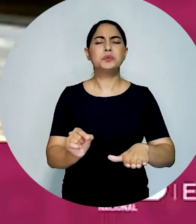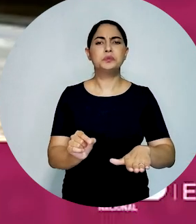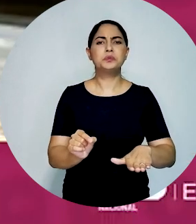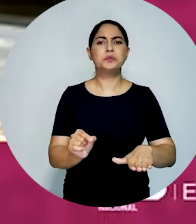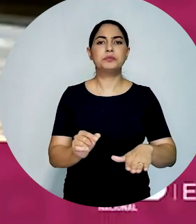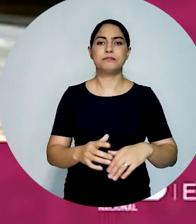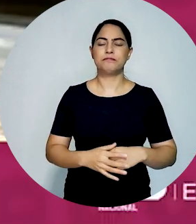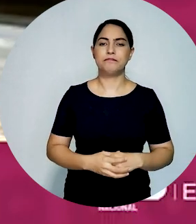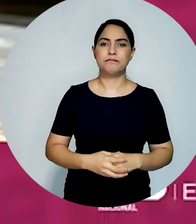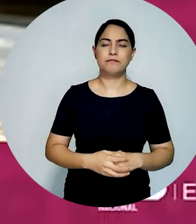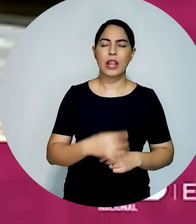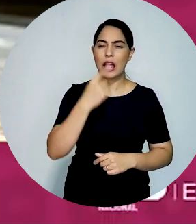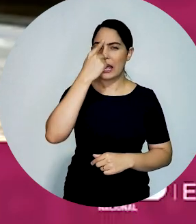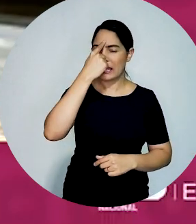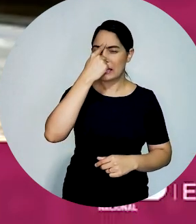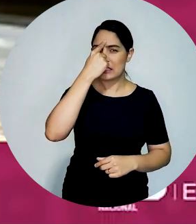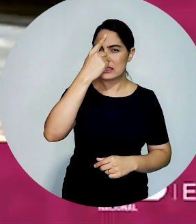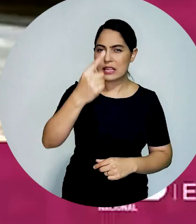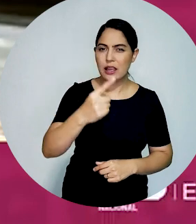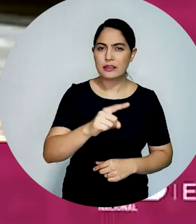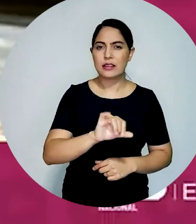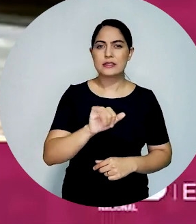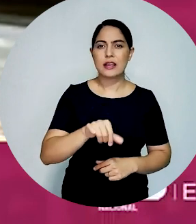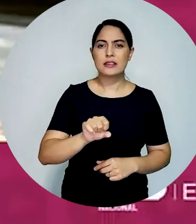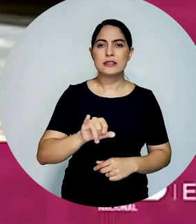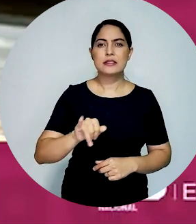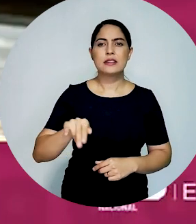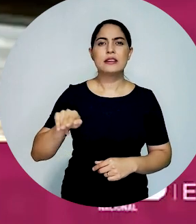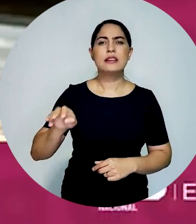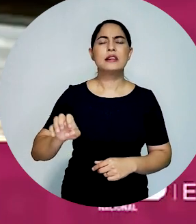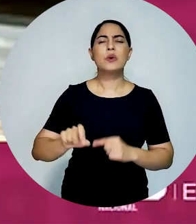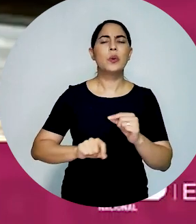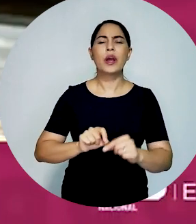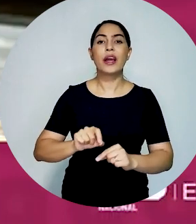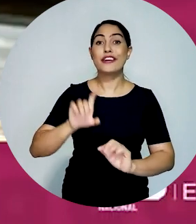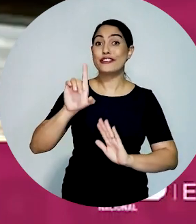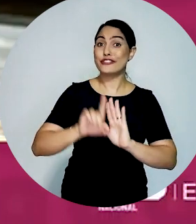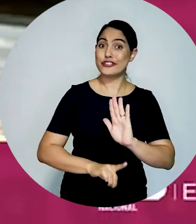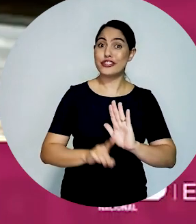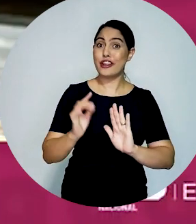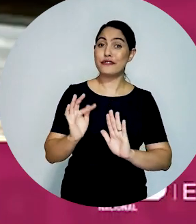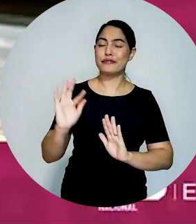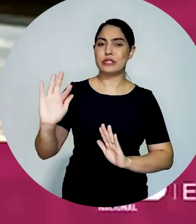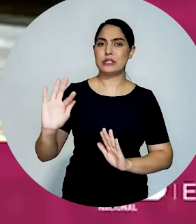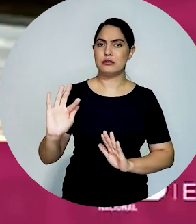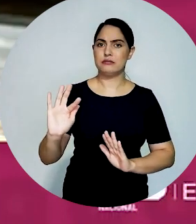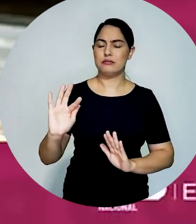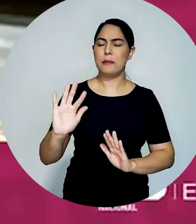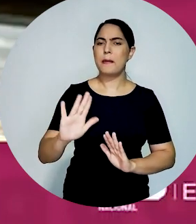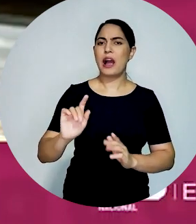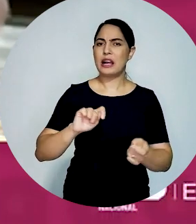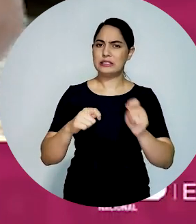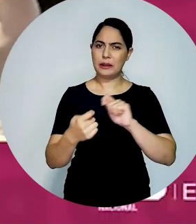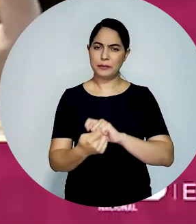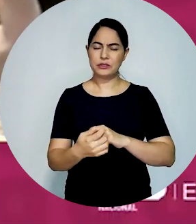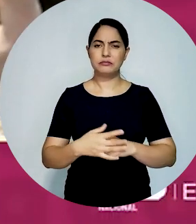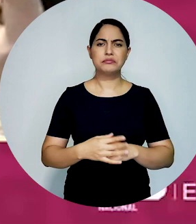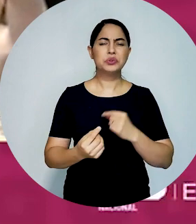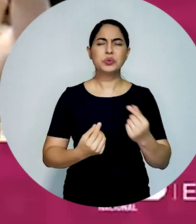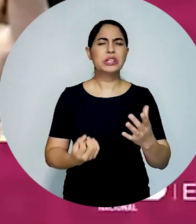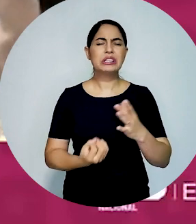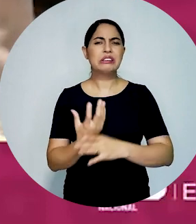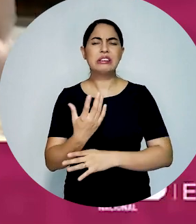sistema, ela absorveu, ela importou a ideia da saisine, do direito francês, ainda que de uma